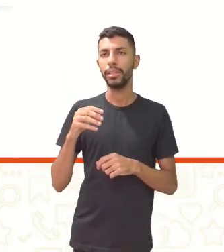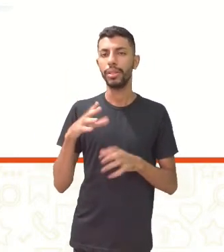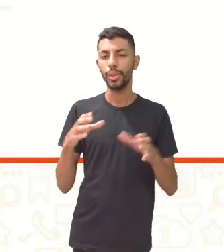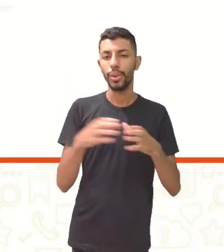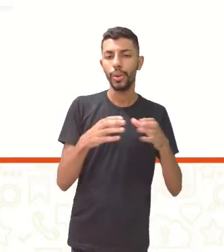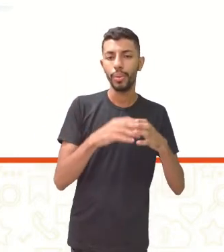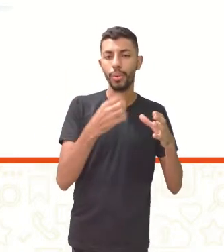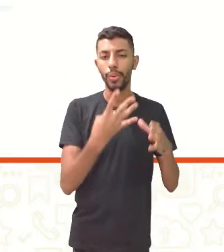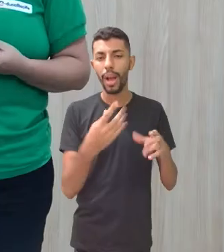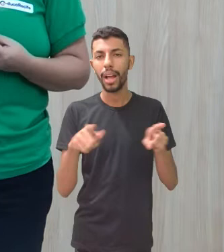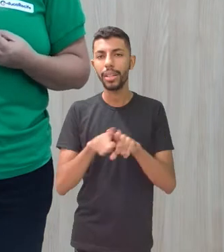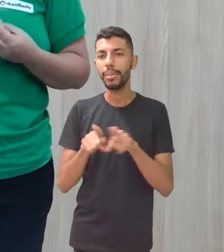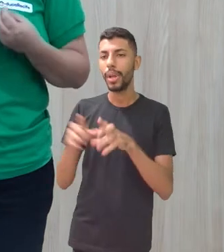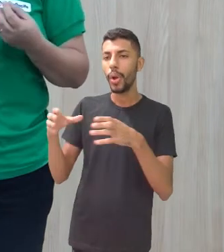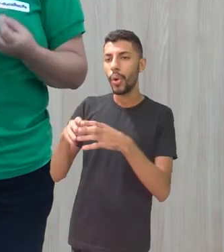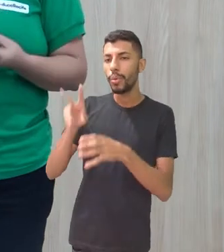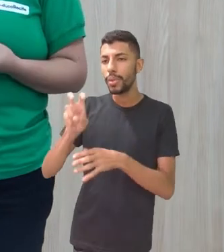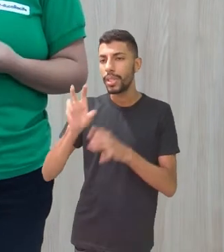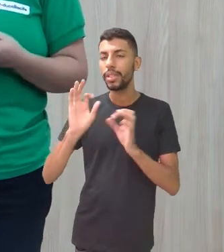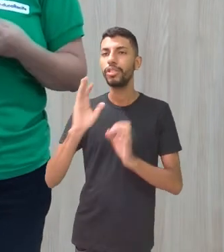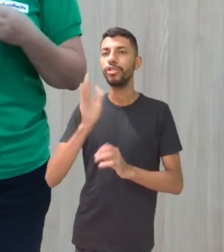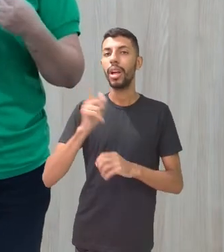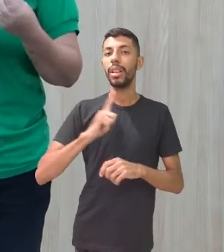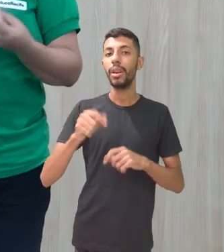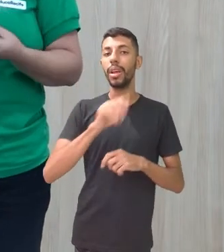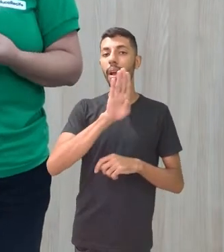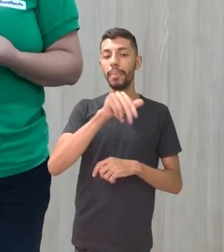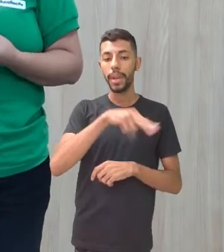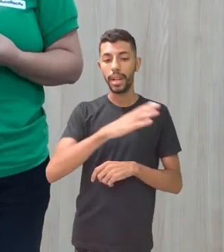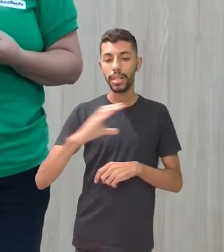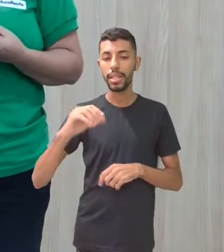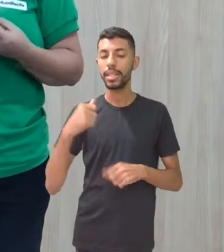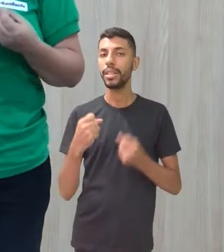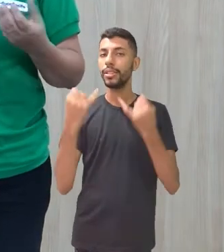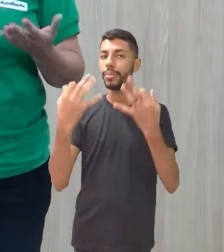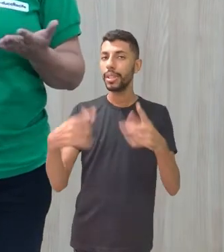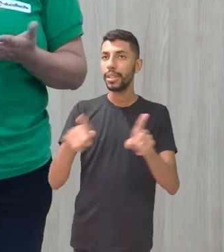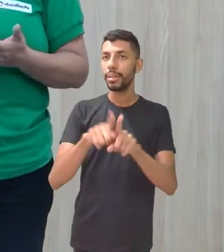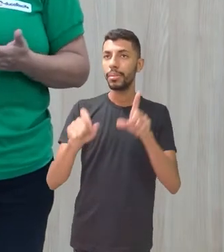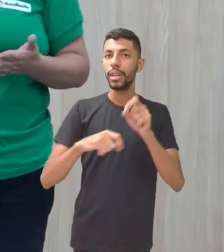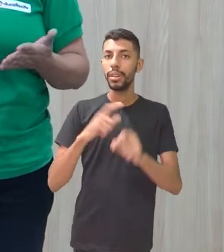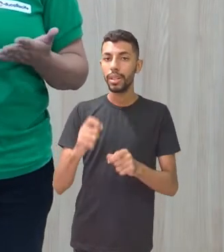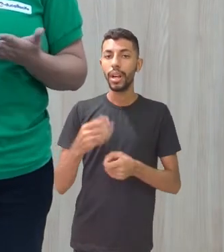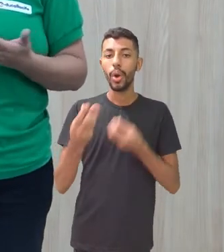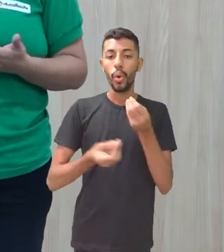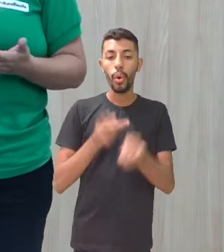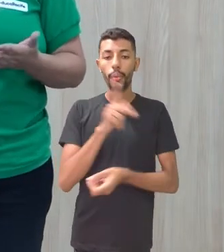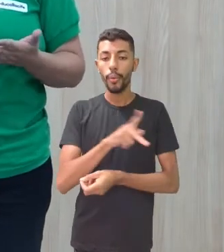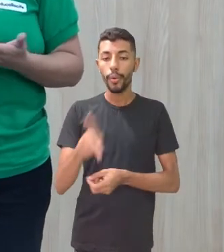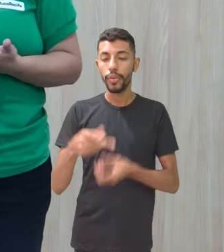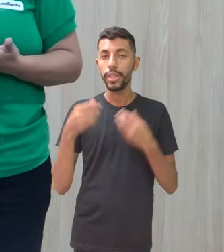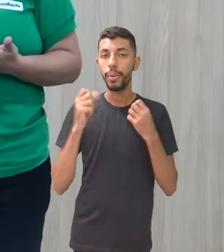ali o que a BNCC fala também, do que elas devem, o caminho que o professor deve